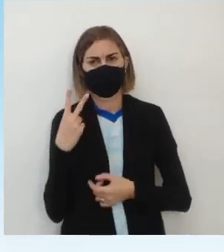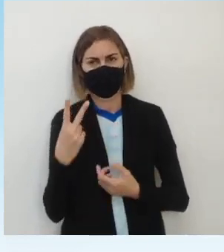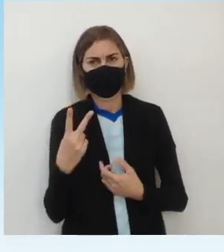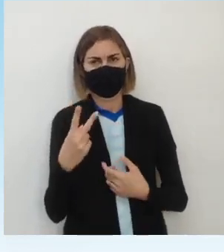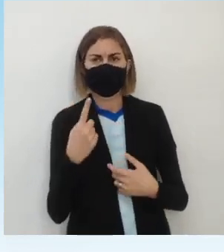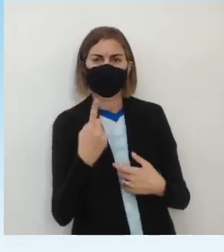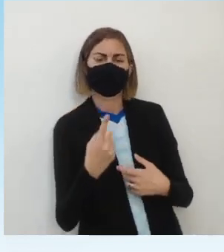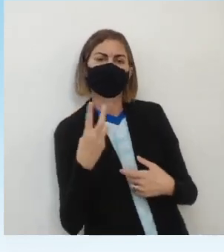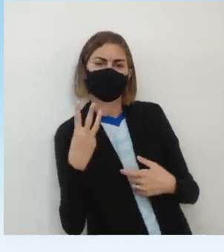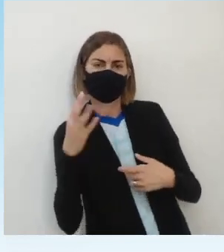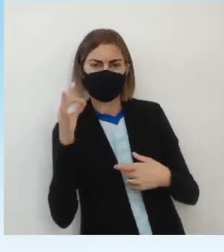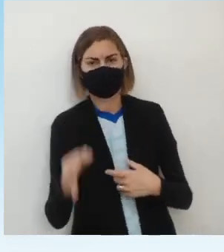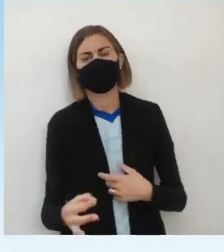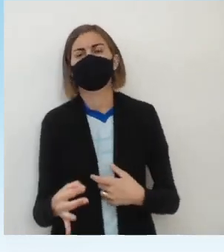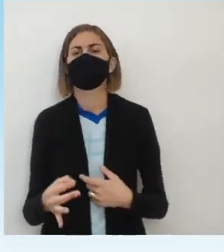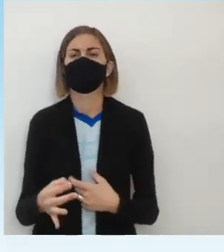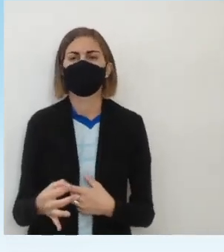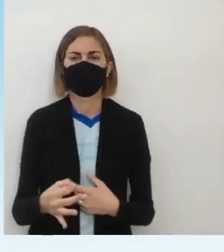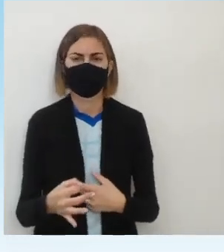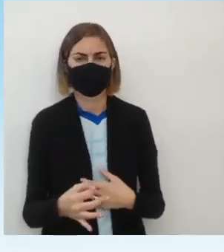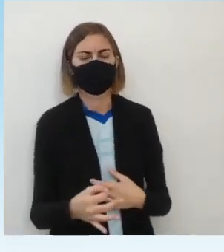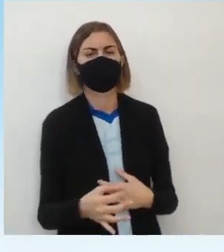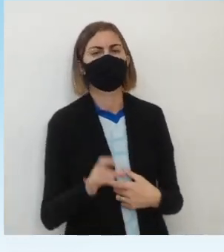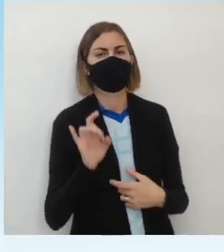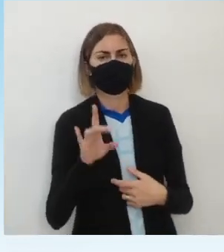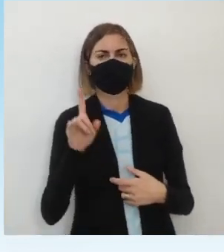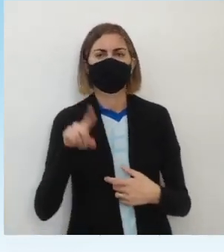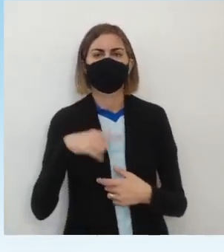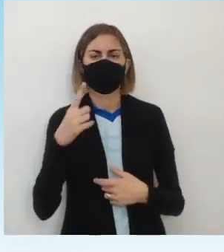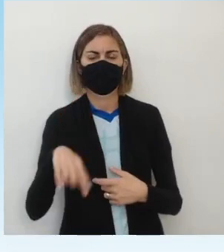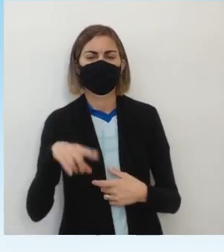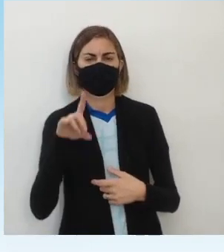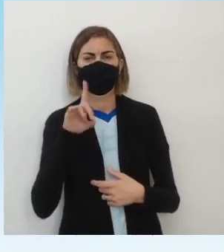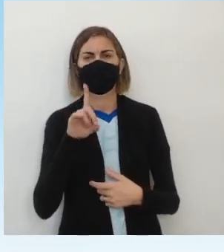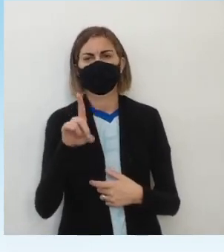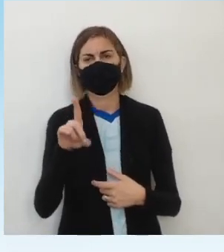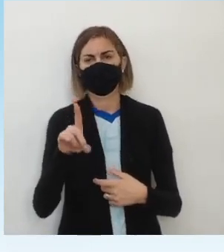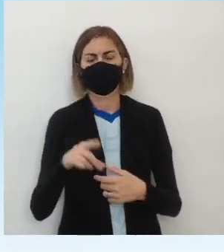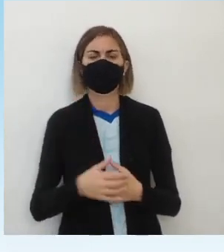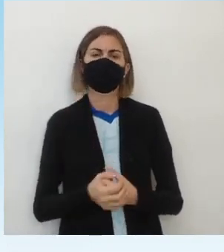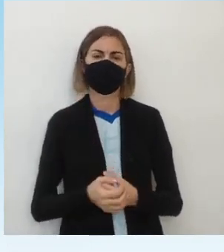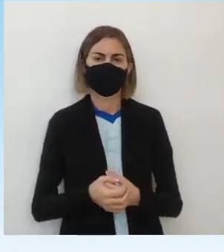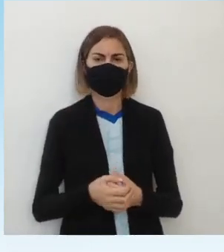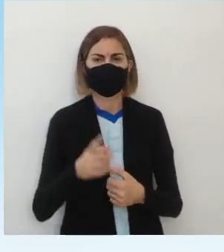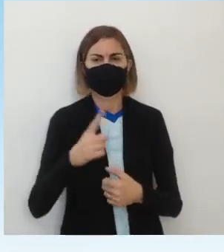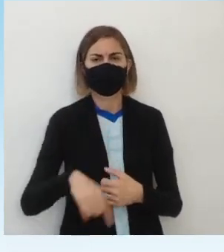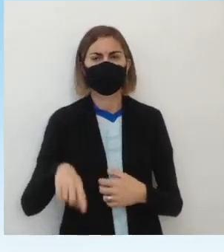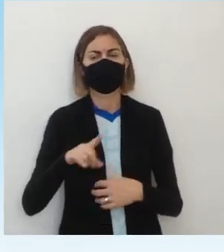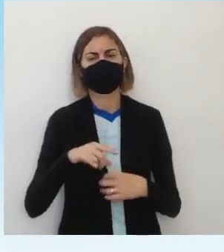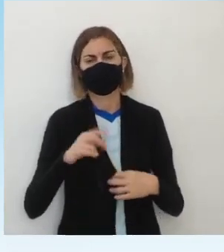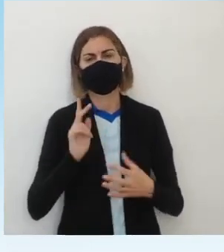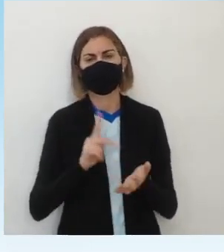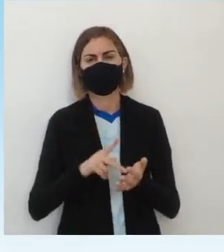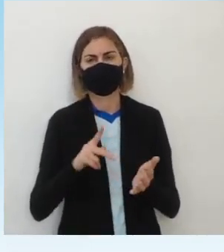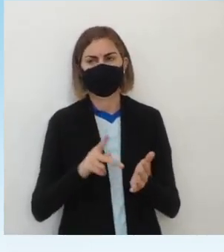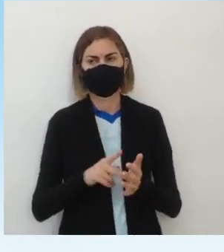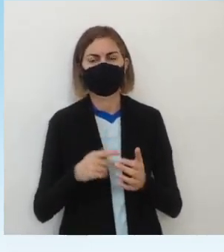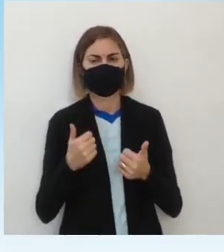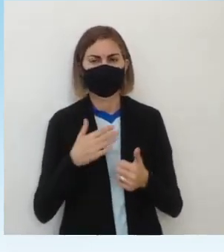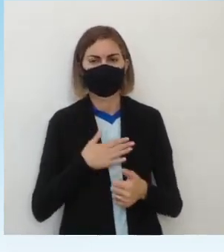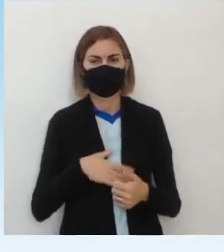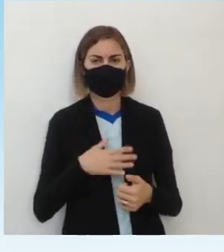1 e 3 são afirmativas corretas, então a gente marca aí a letra D como a nossa questão verdadeira.